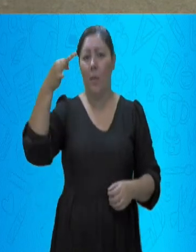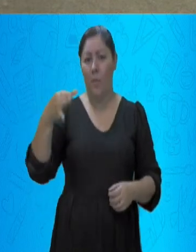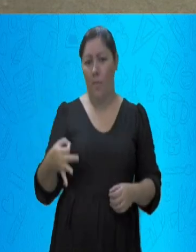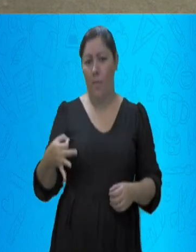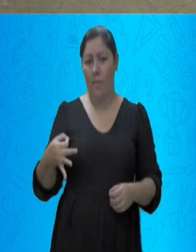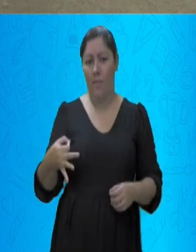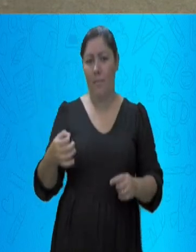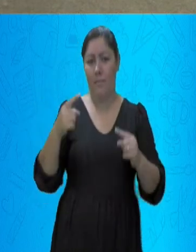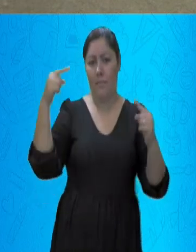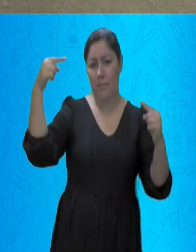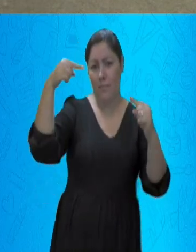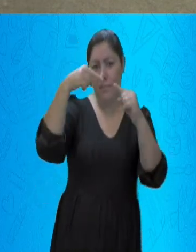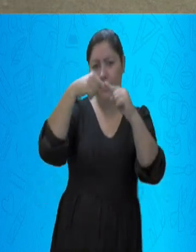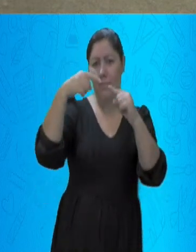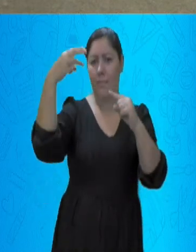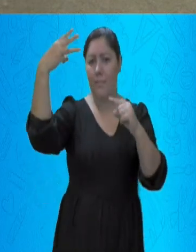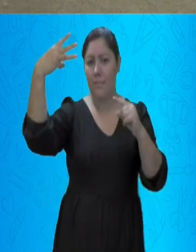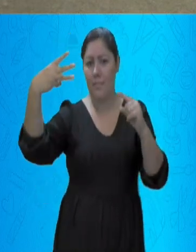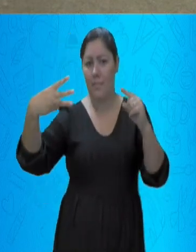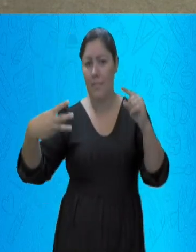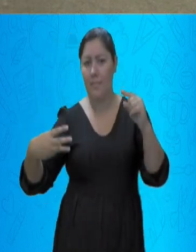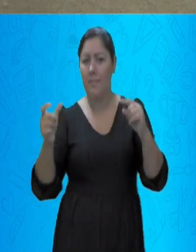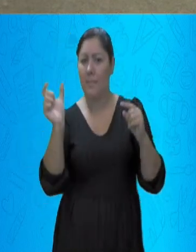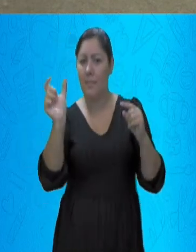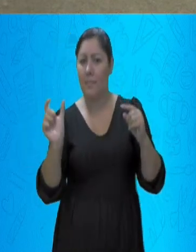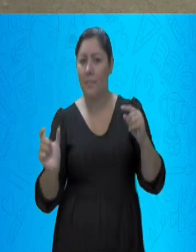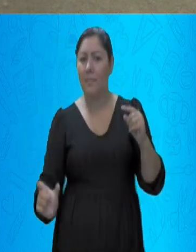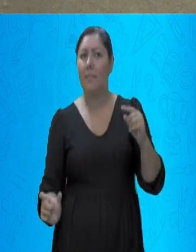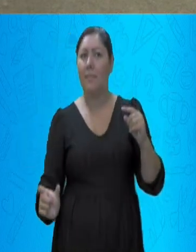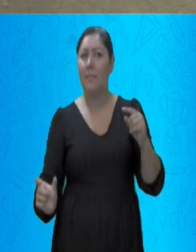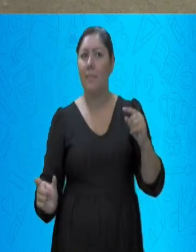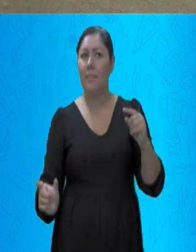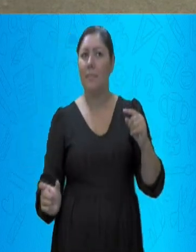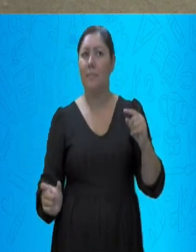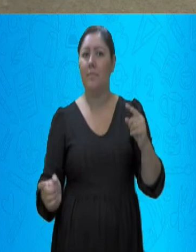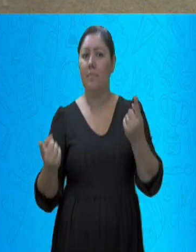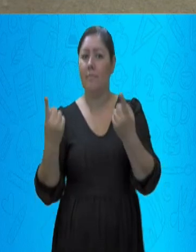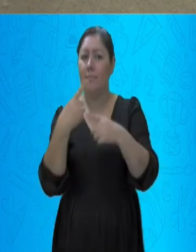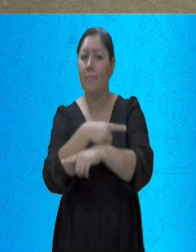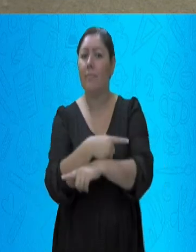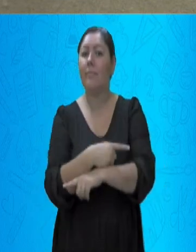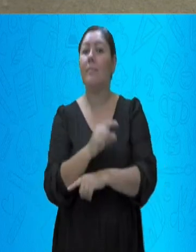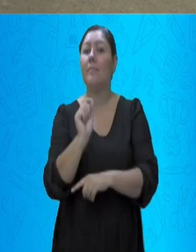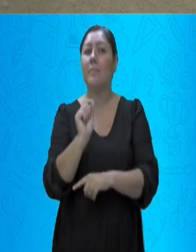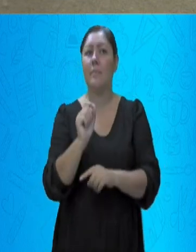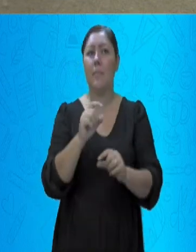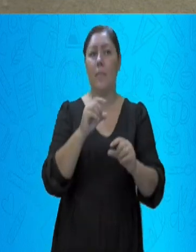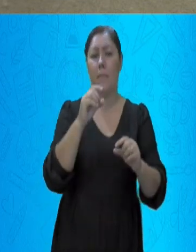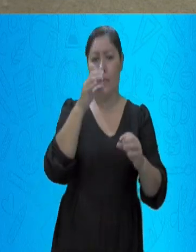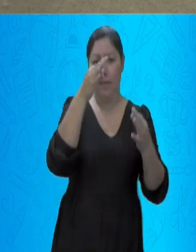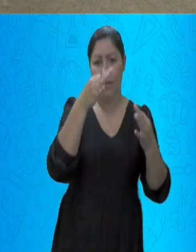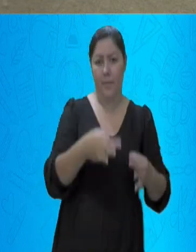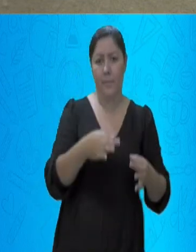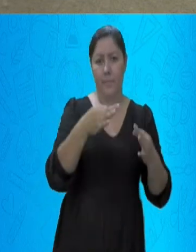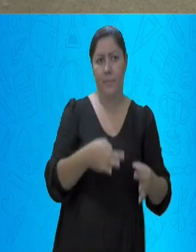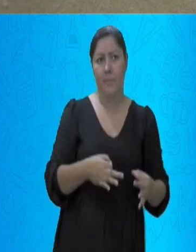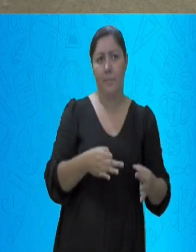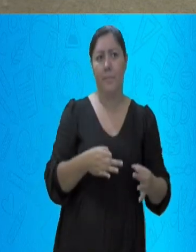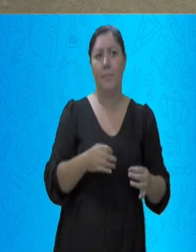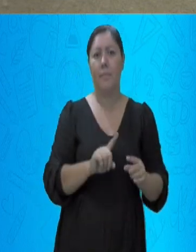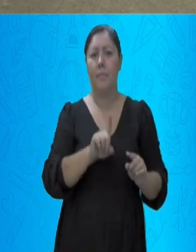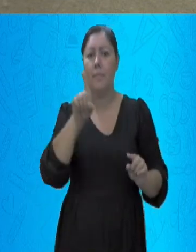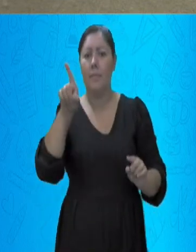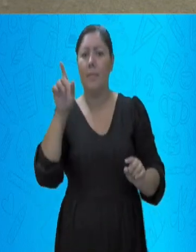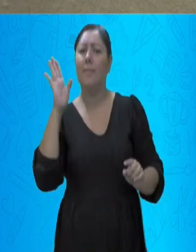três palavras nós temos um antônimo, um contrário? Então, o contrário de correto, a gente pode falar que é